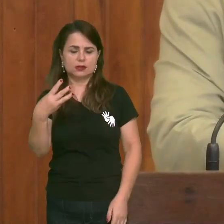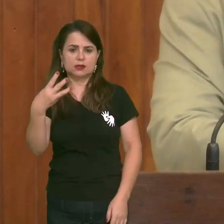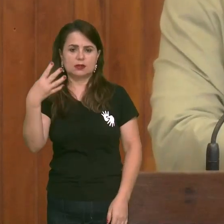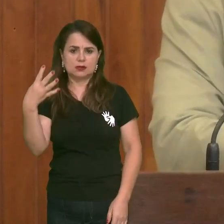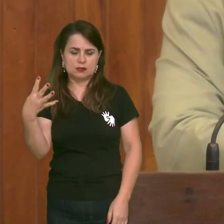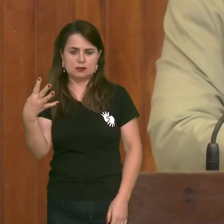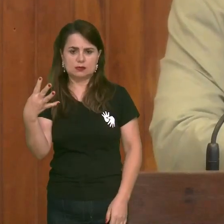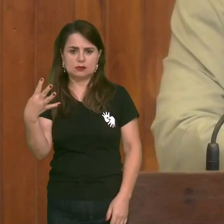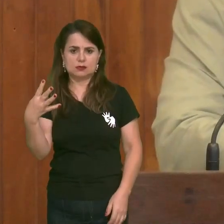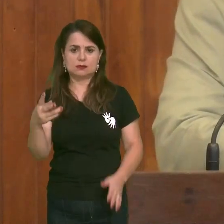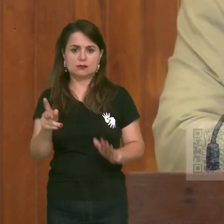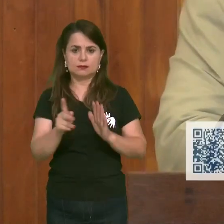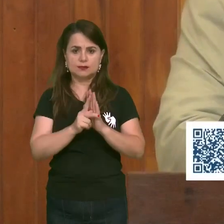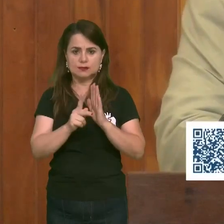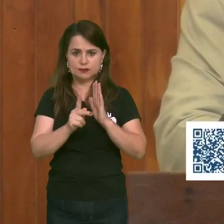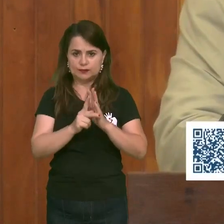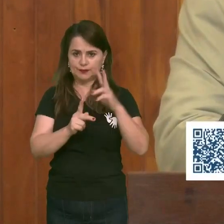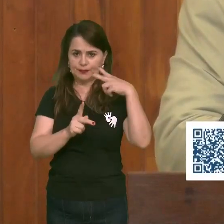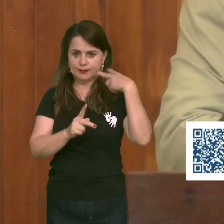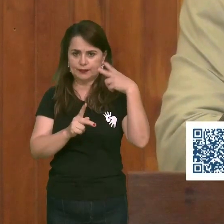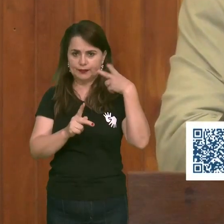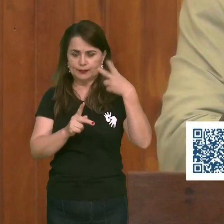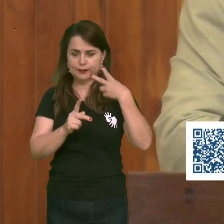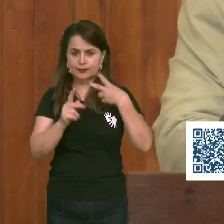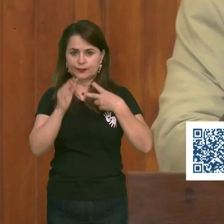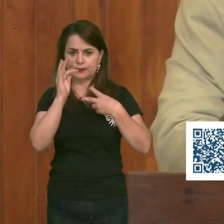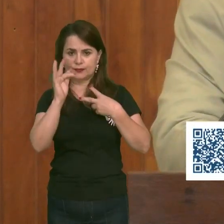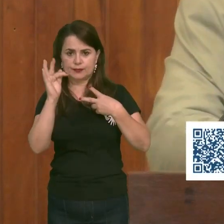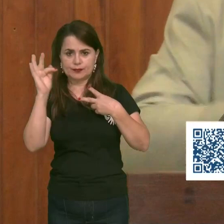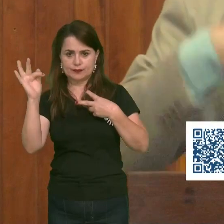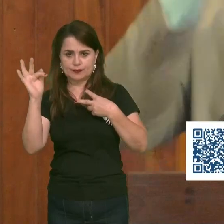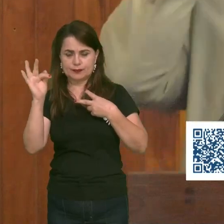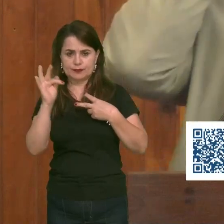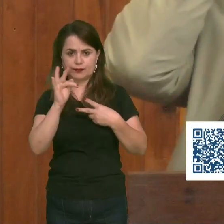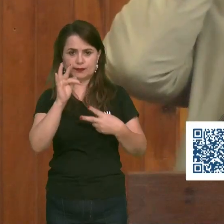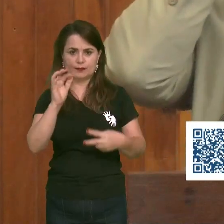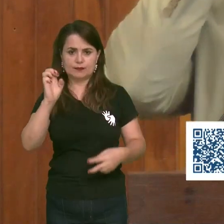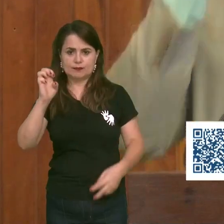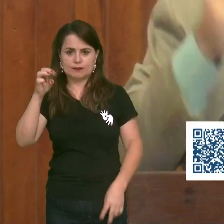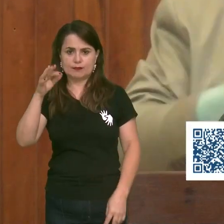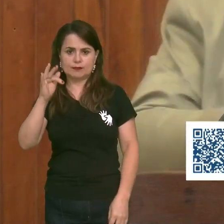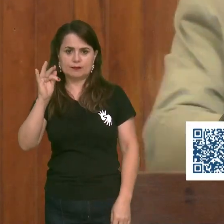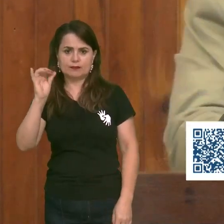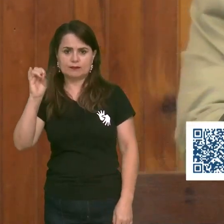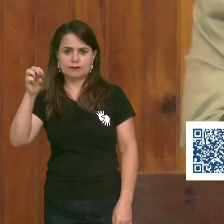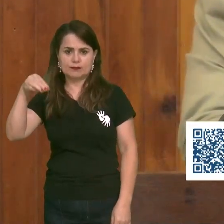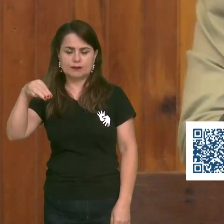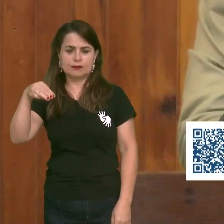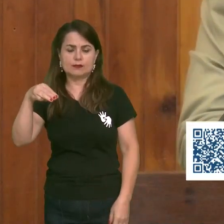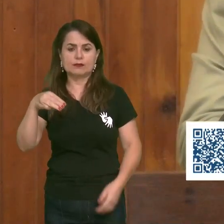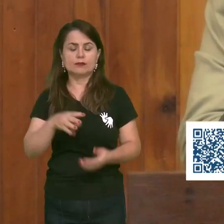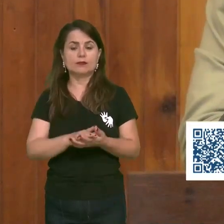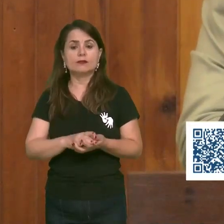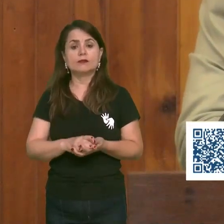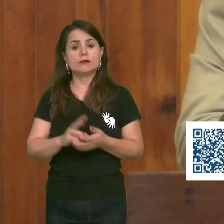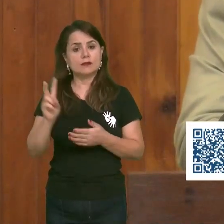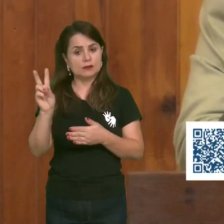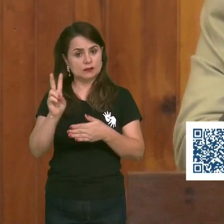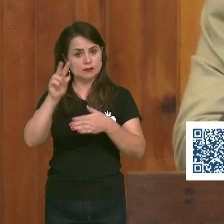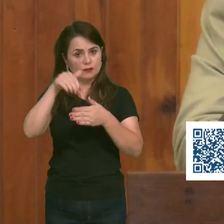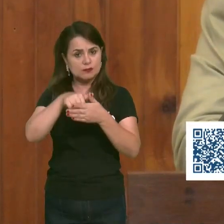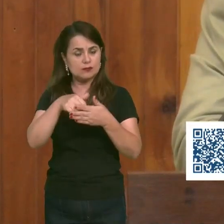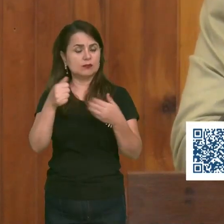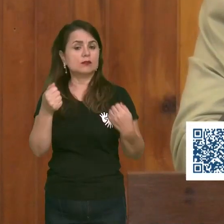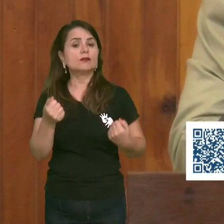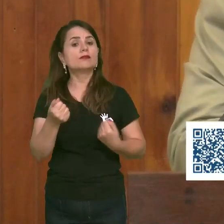do agente Federal Vereador agente Federal tenho declinar meu voto e apoio